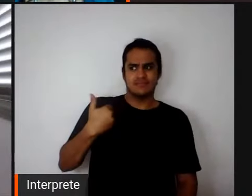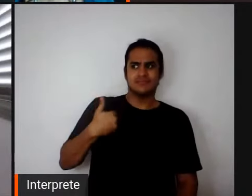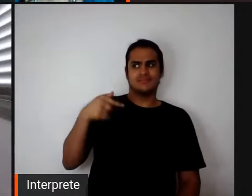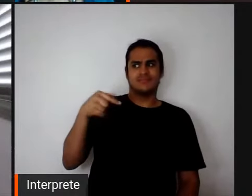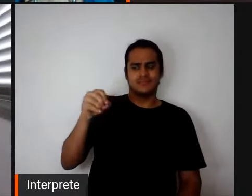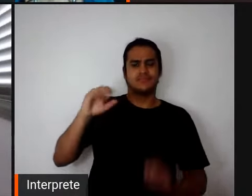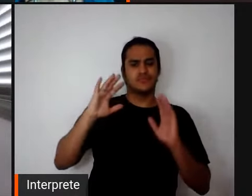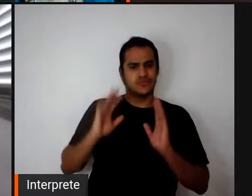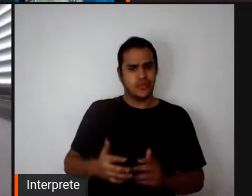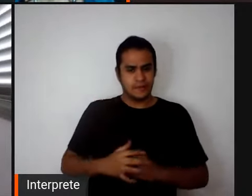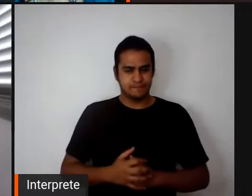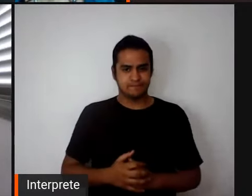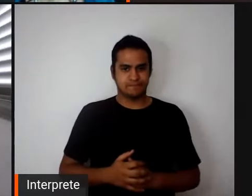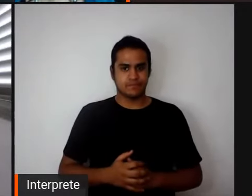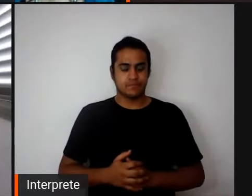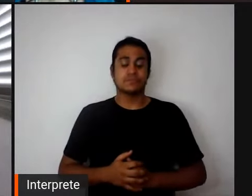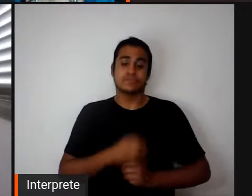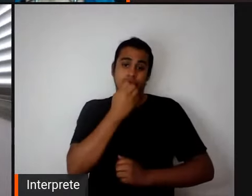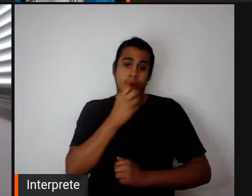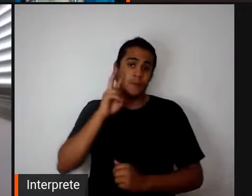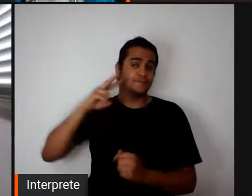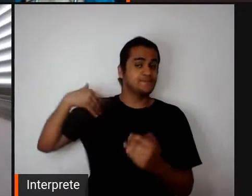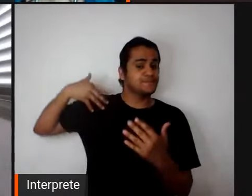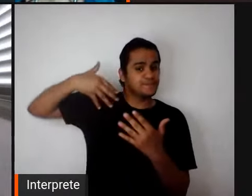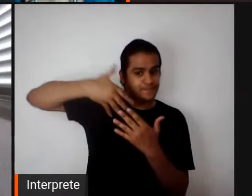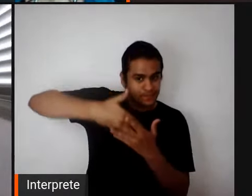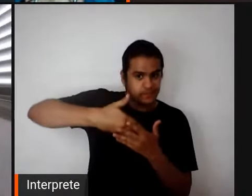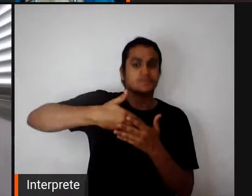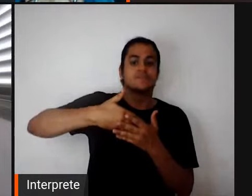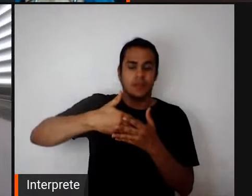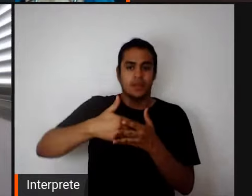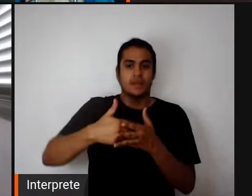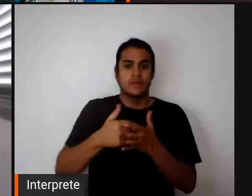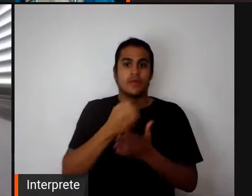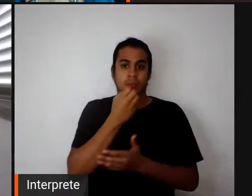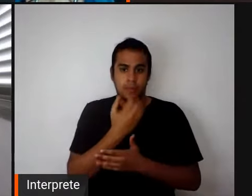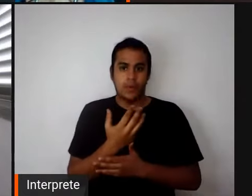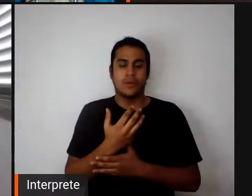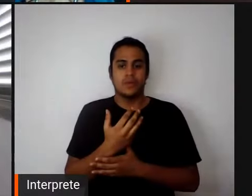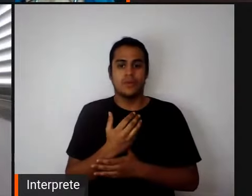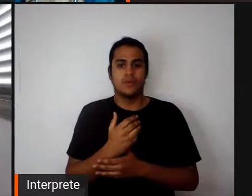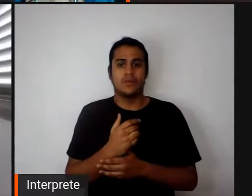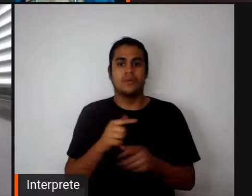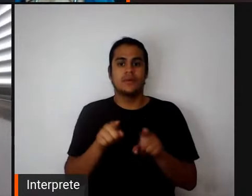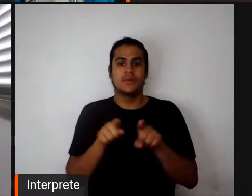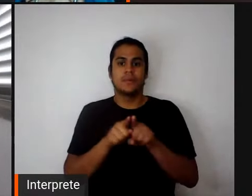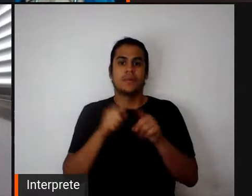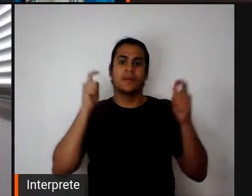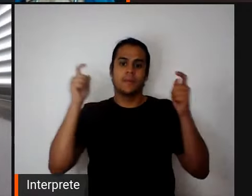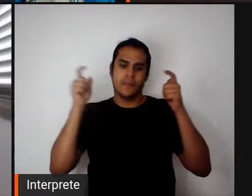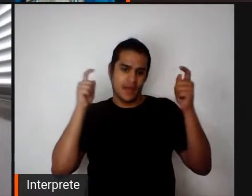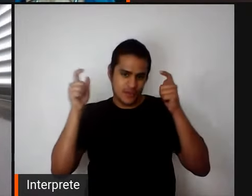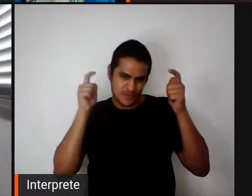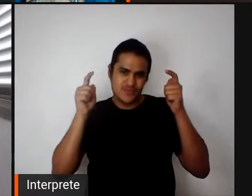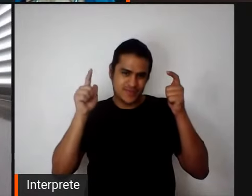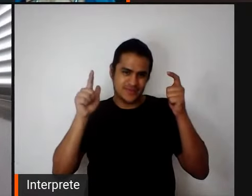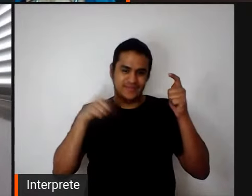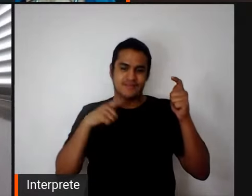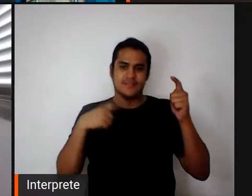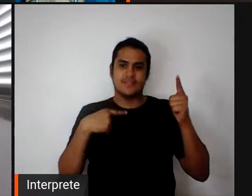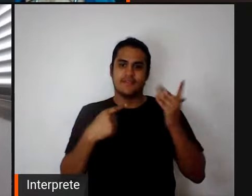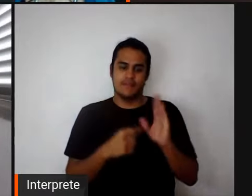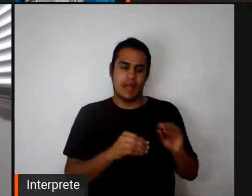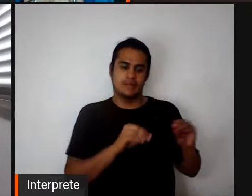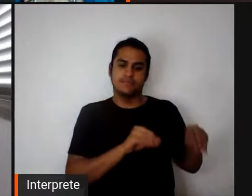exposição foi inteira para México, por exemplo, em Oaxaca e na Cidade do México. Ela